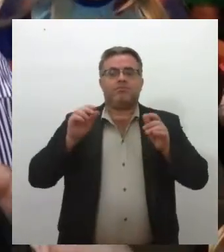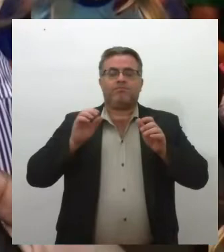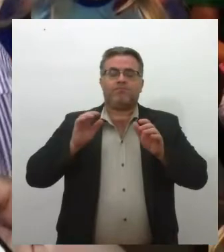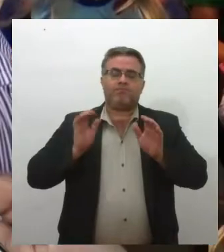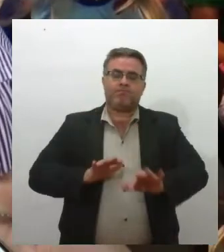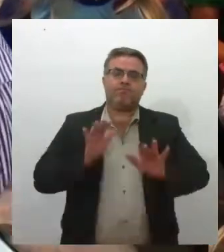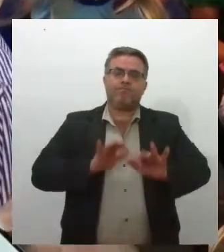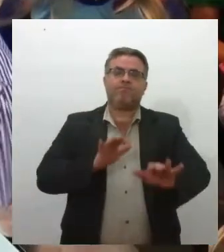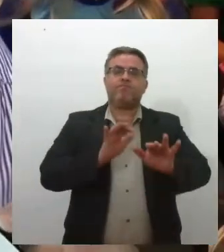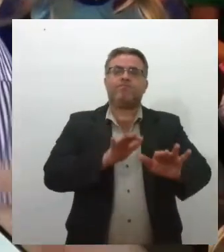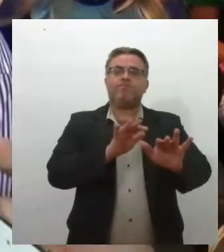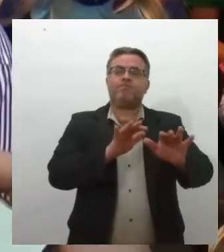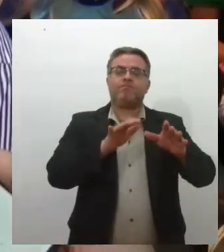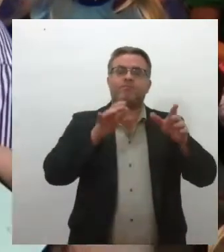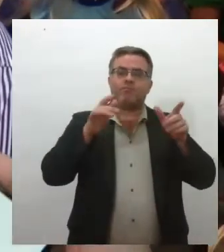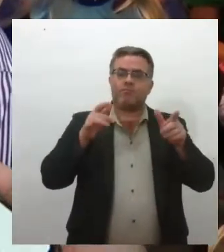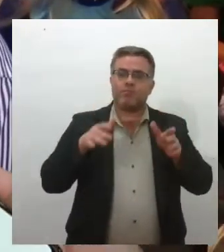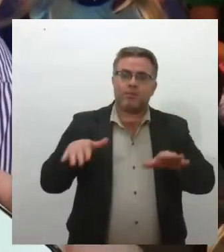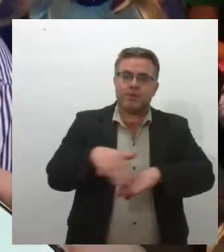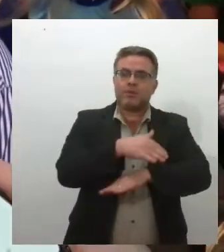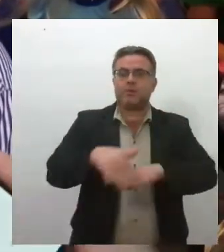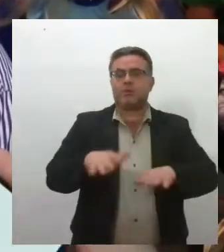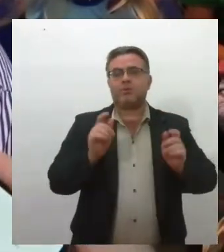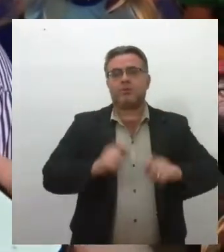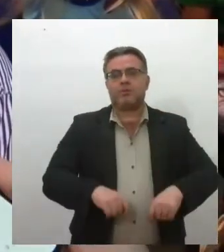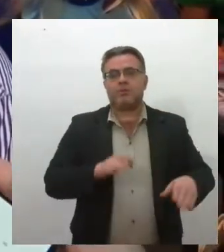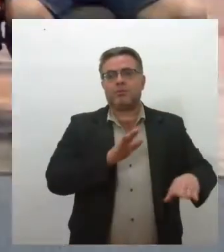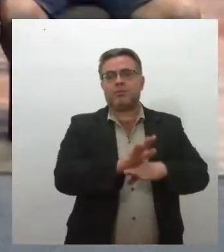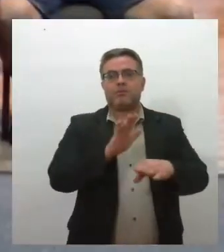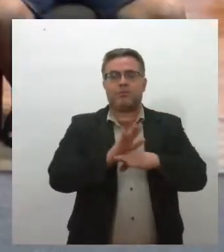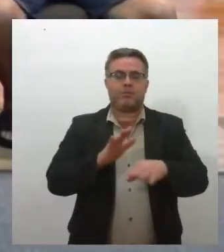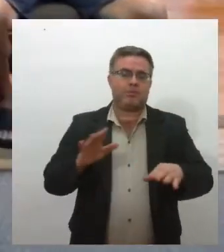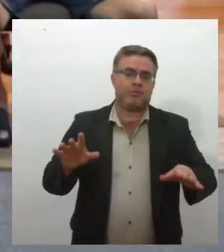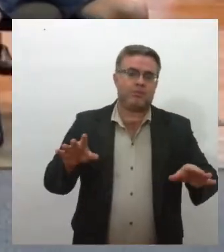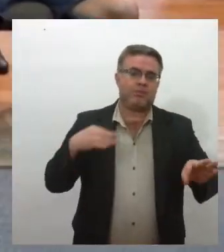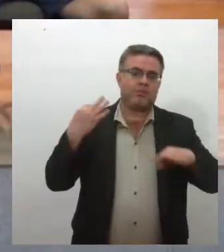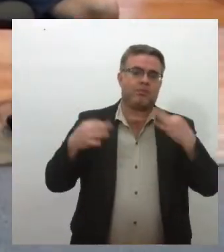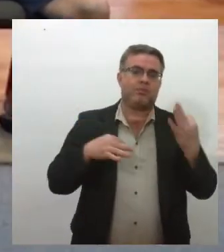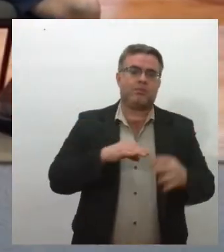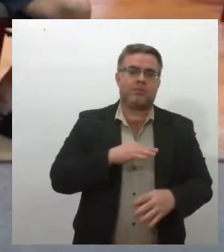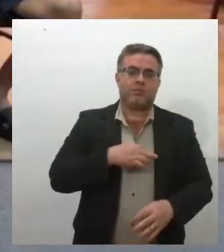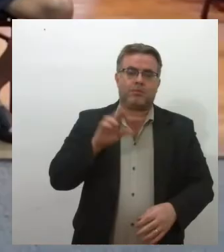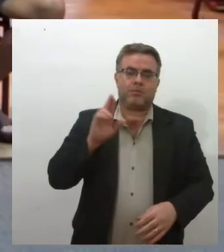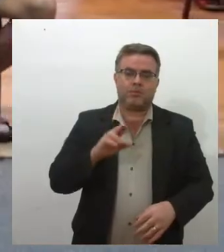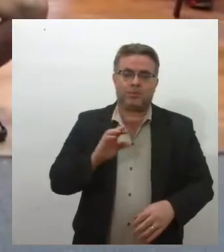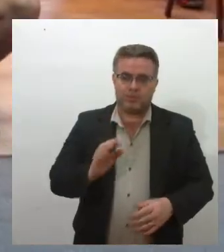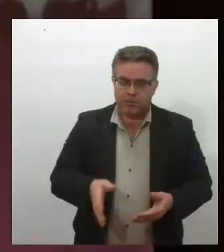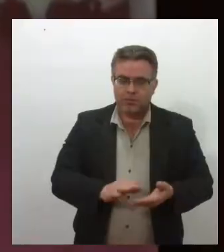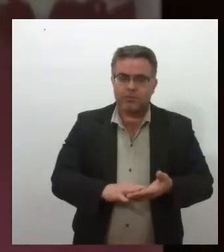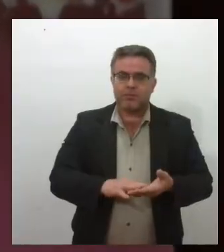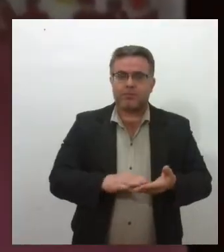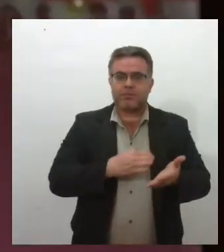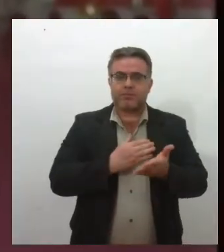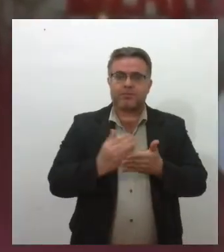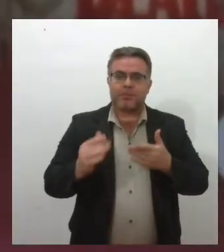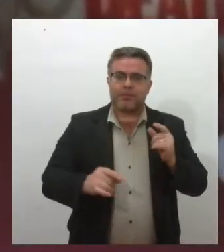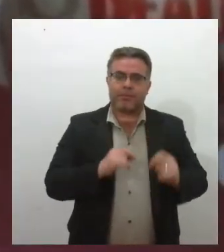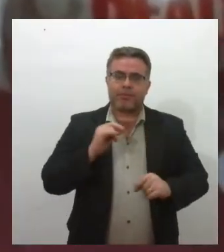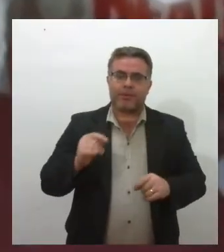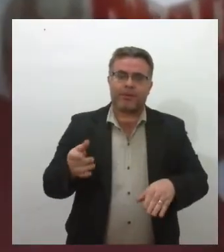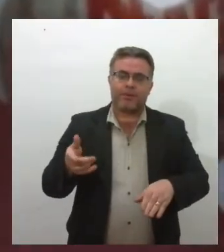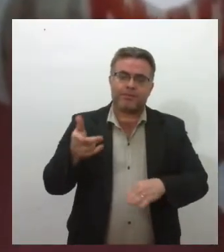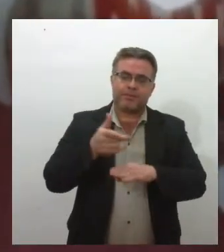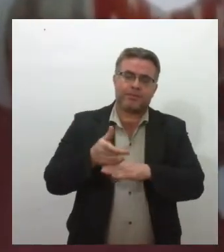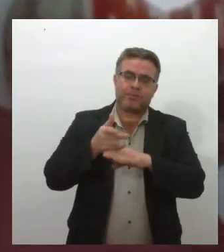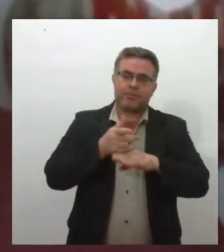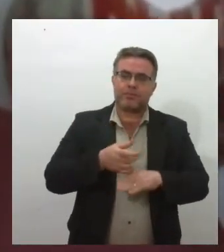para o nosso estado, que poderá ajudar muito o turismo religioso. Um dos pontos altos da abertura foi o vídeo com o